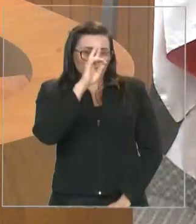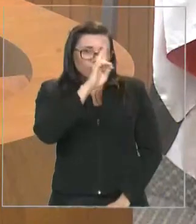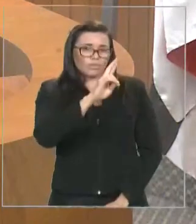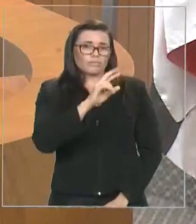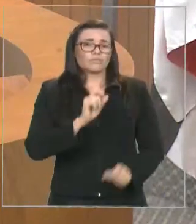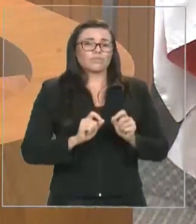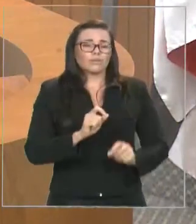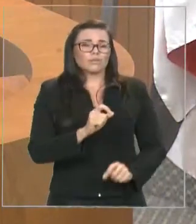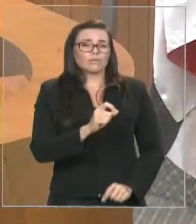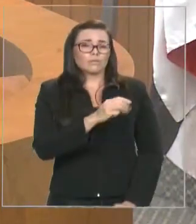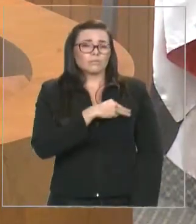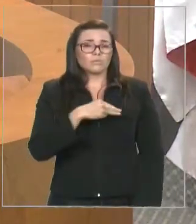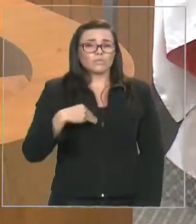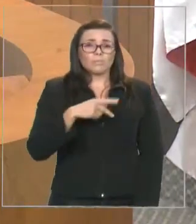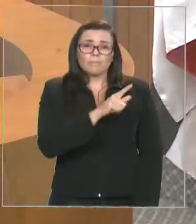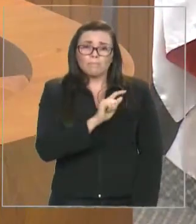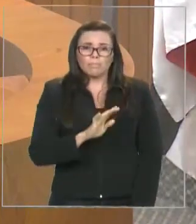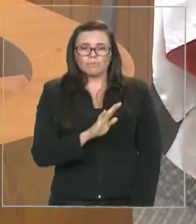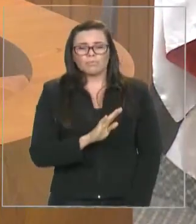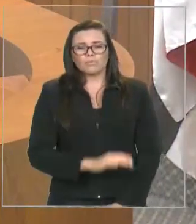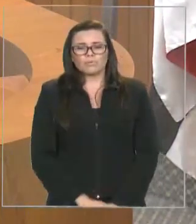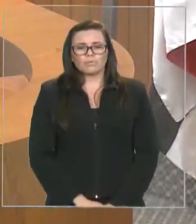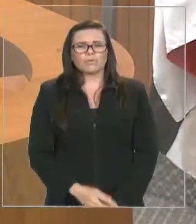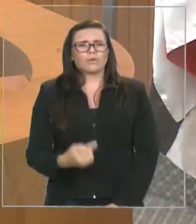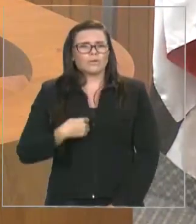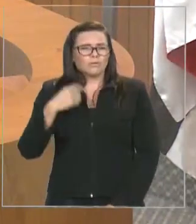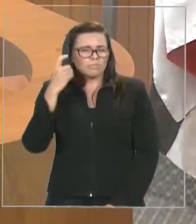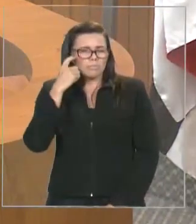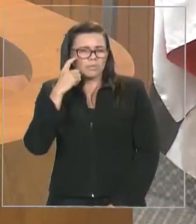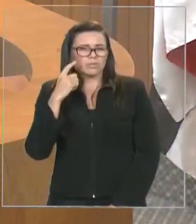melhor fiscalização, eu acho que nós vamos cumprir o nosso dever